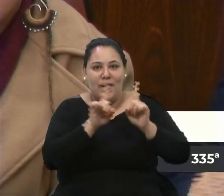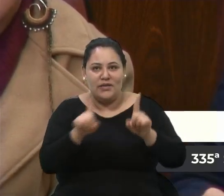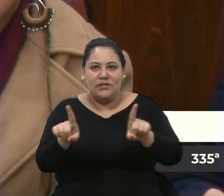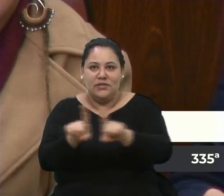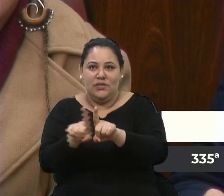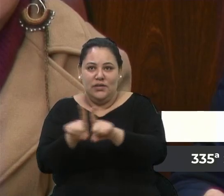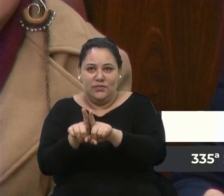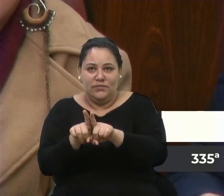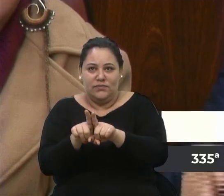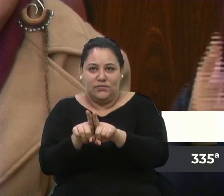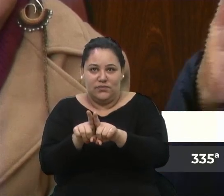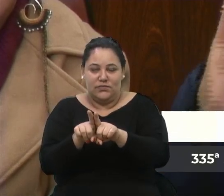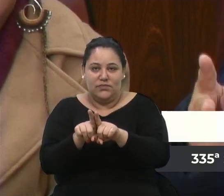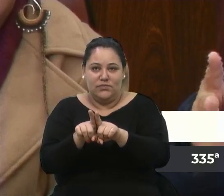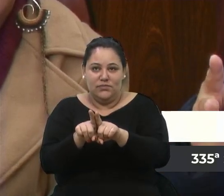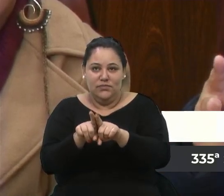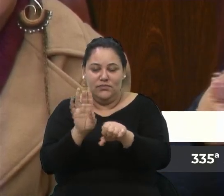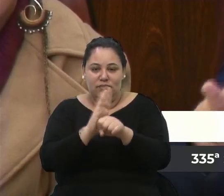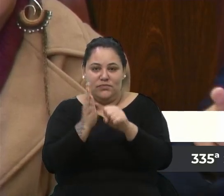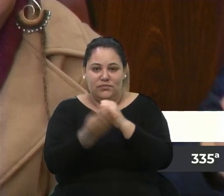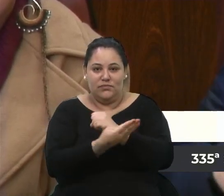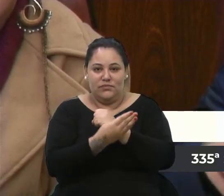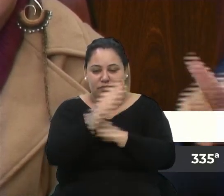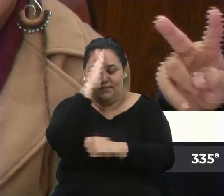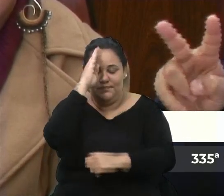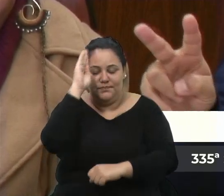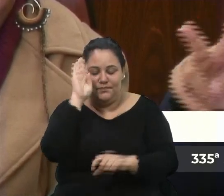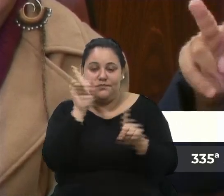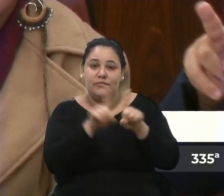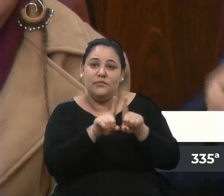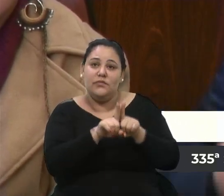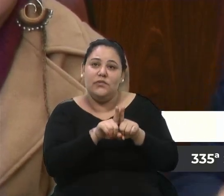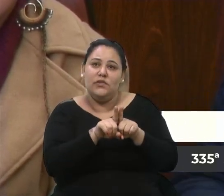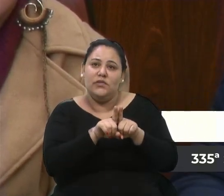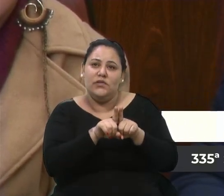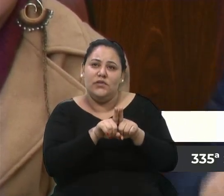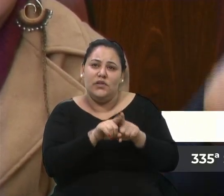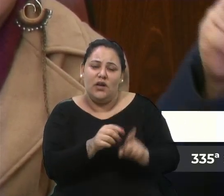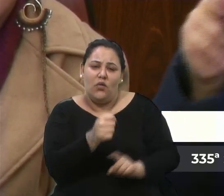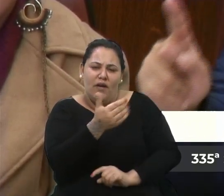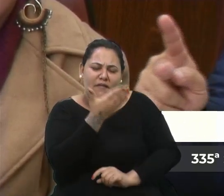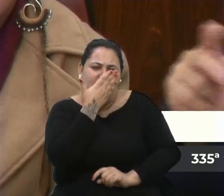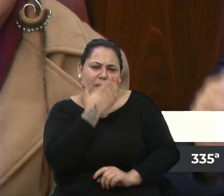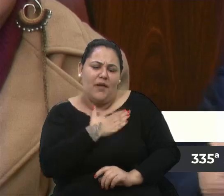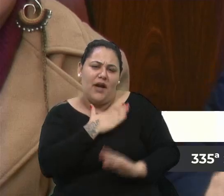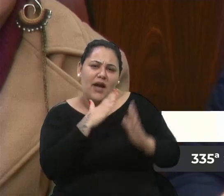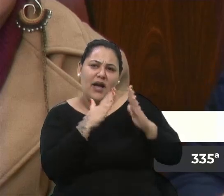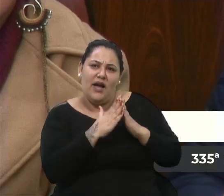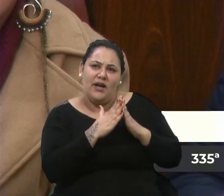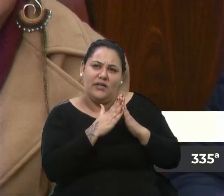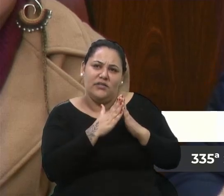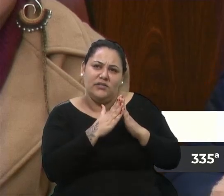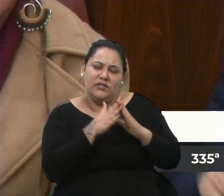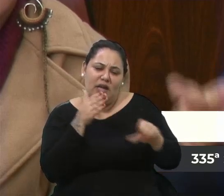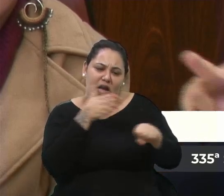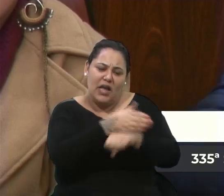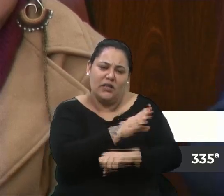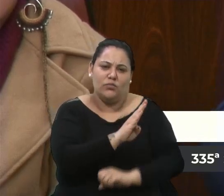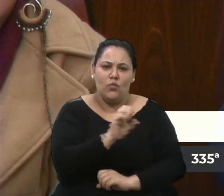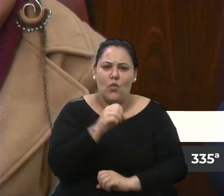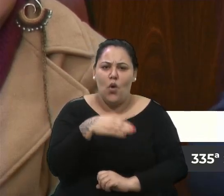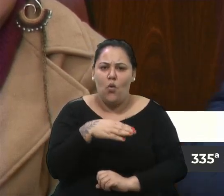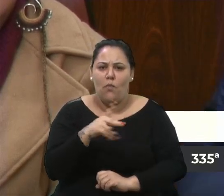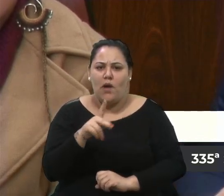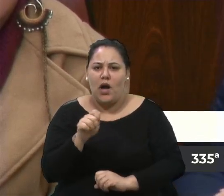sábado à noite, e ali na bifurcação, quase na frente da nossa casa ali, que vai para o Bom Pastor, né? E